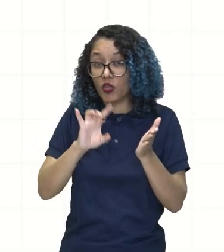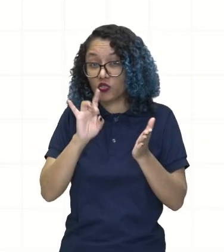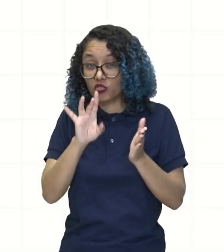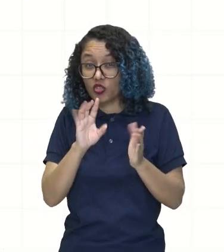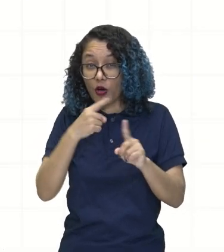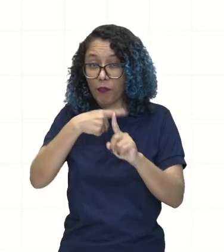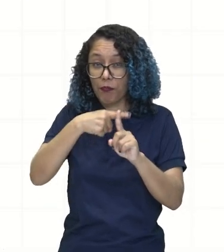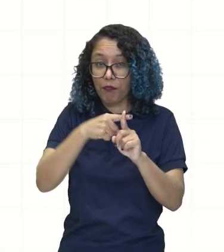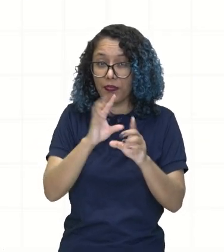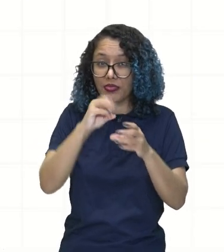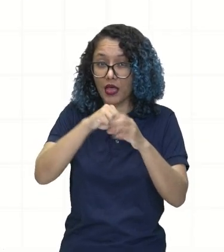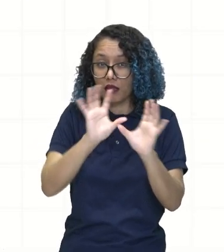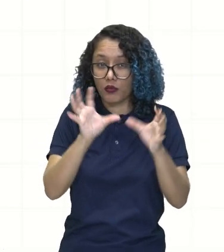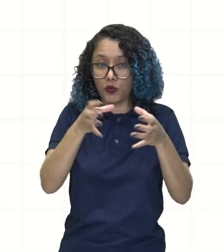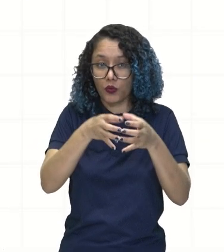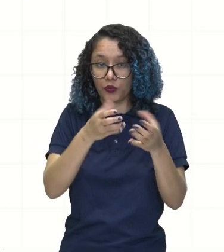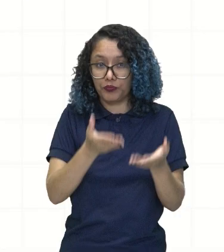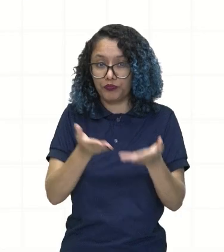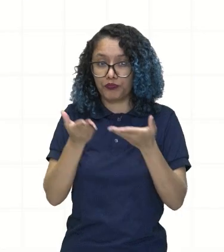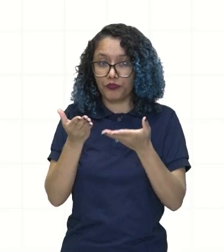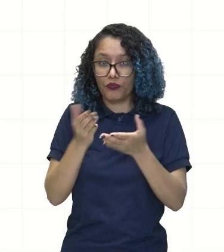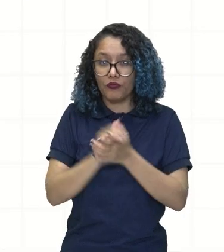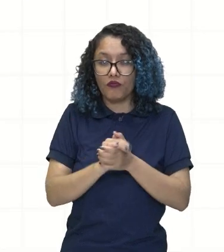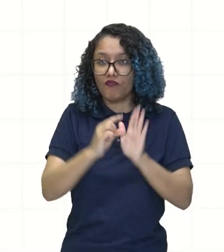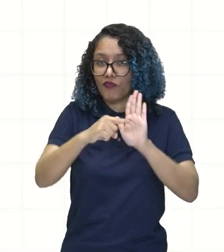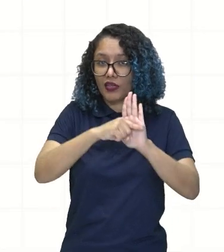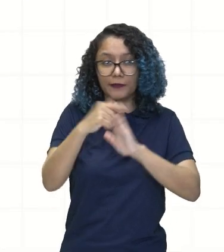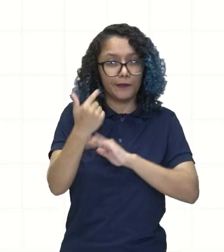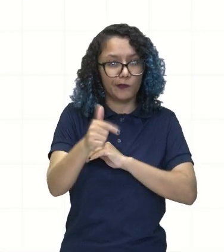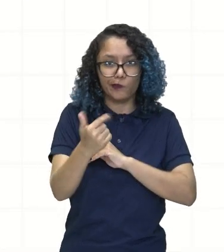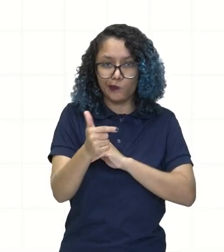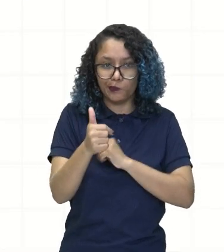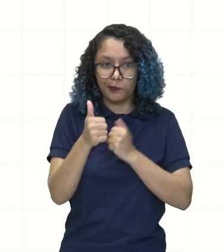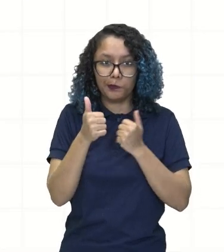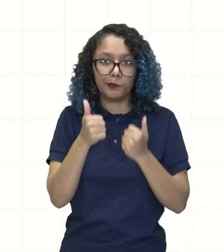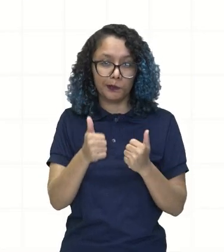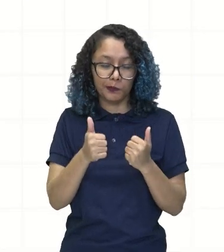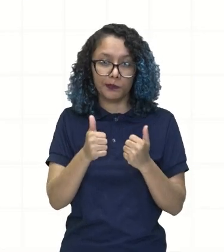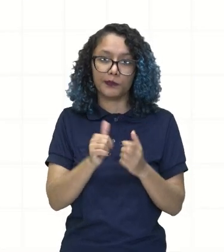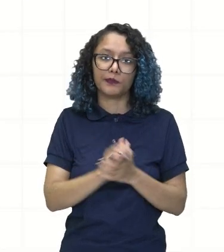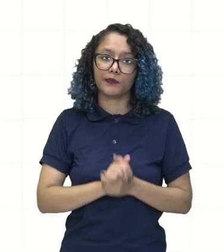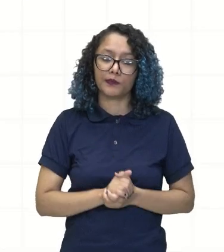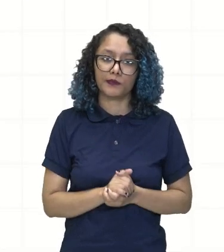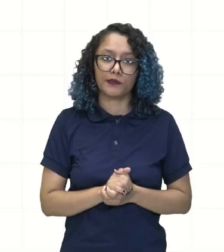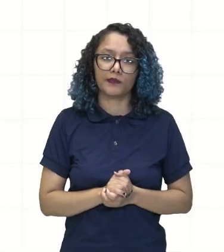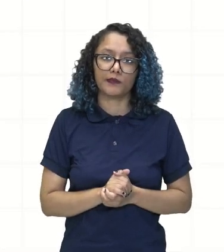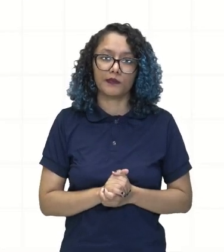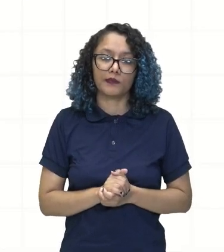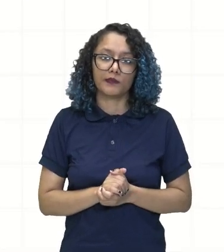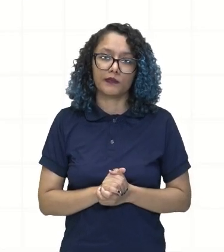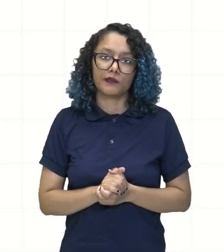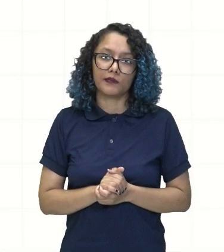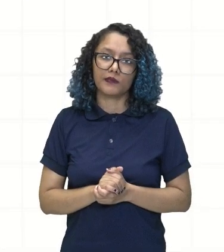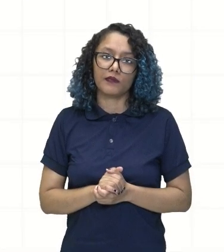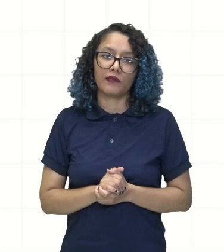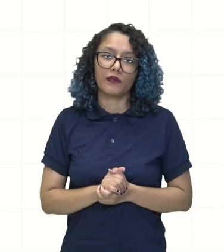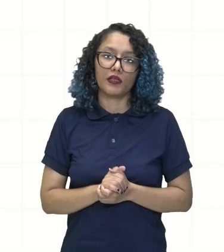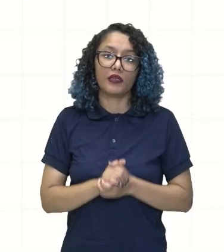tá? Retiramos todos os negativos. Então, eu vou ter do zero